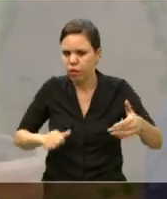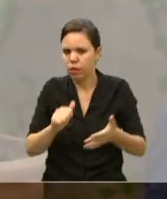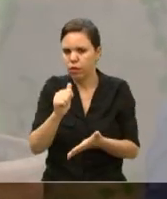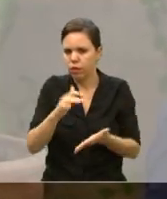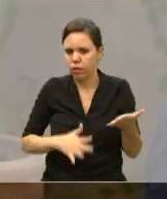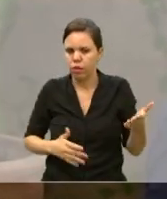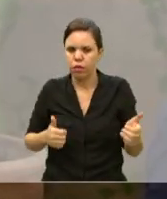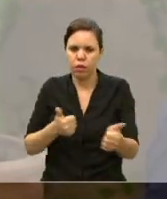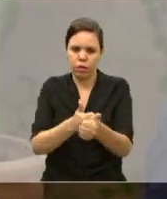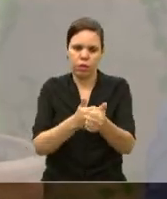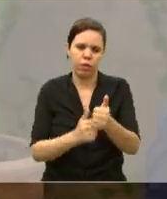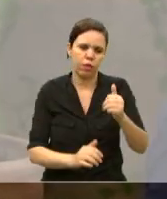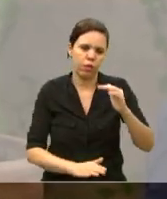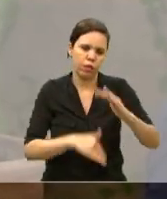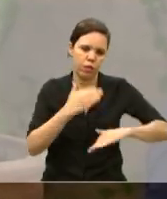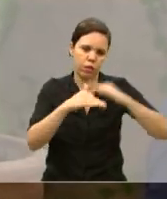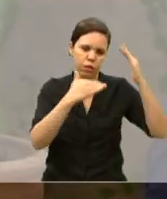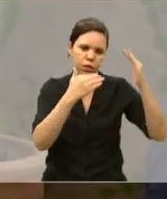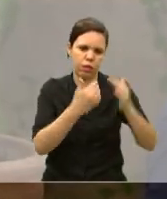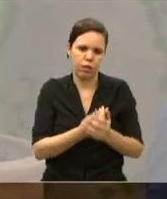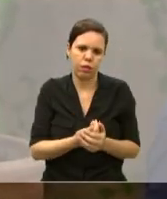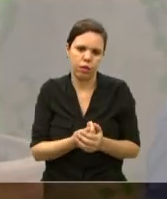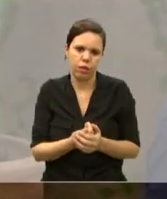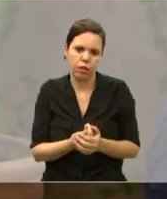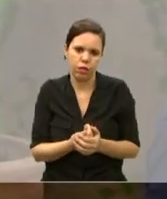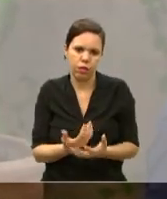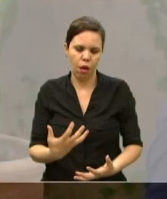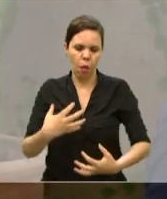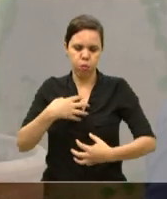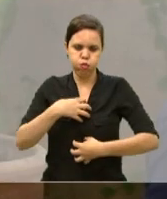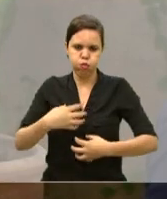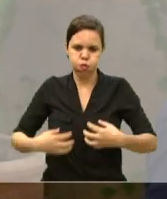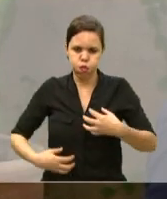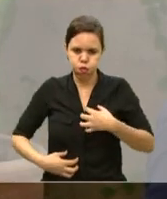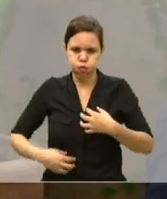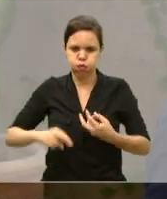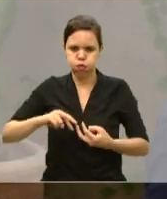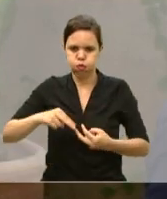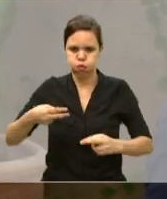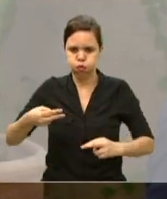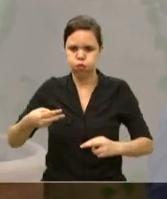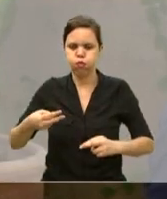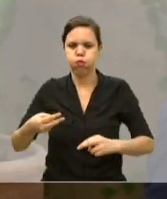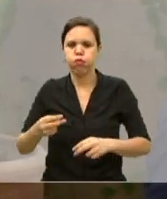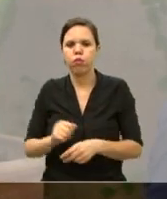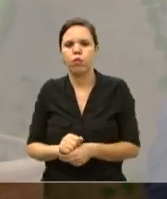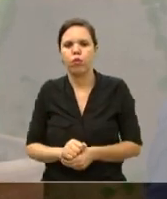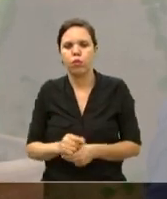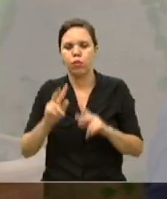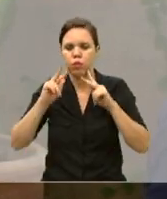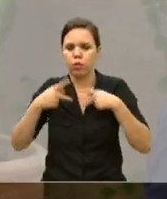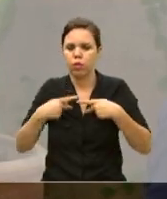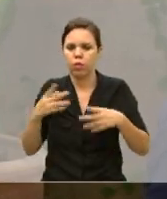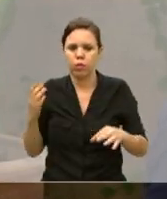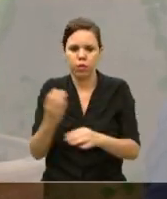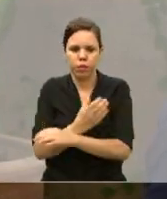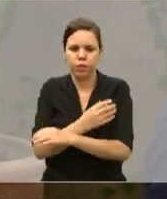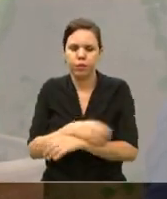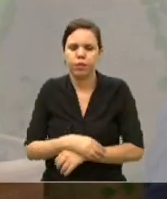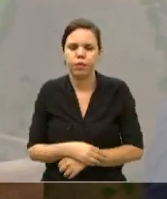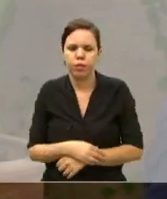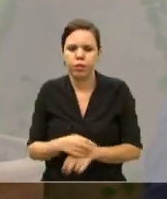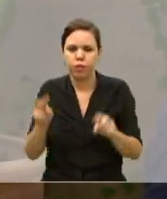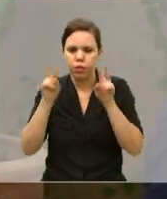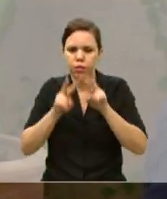ela tem uma autonomia maior e o olhar que ela tem para as coisas é um olhar diferente de uma outra criança.